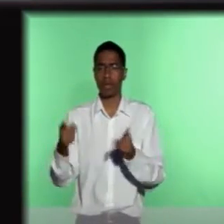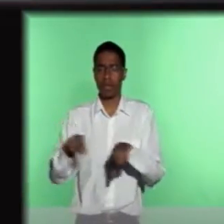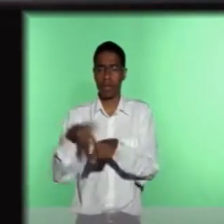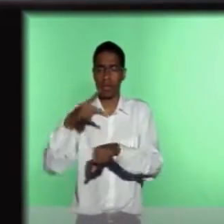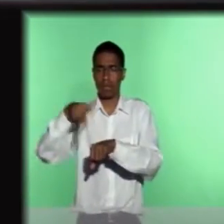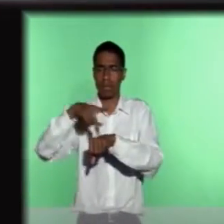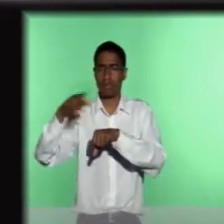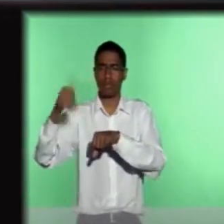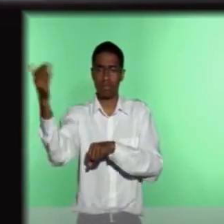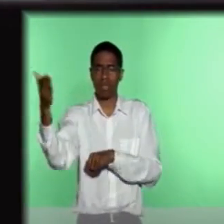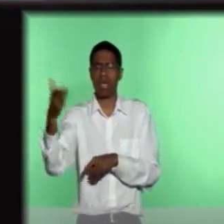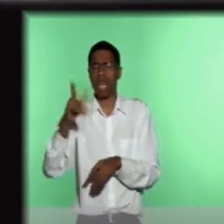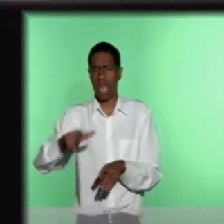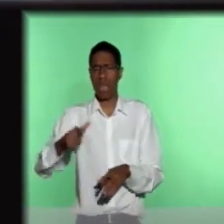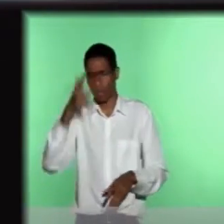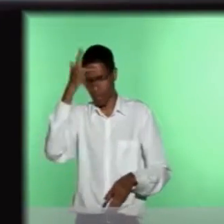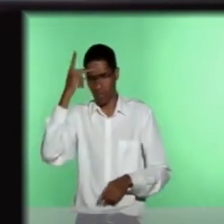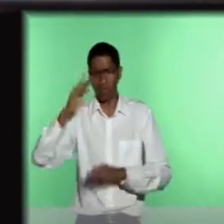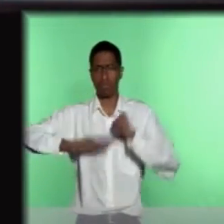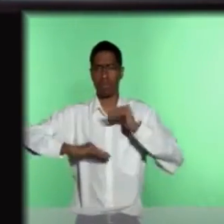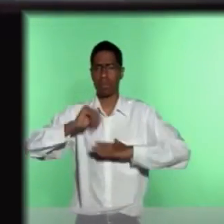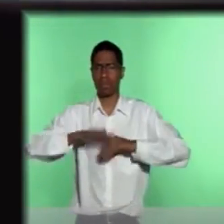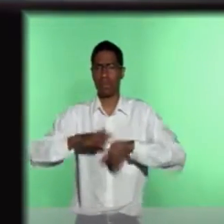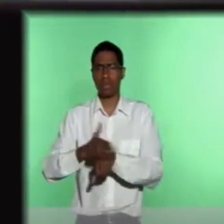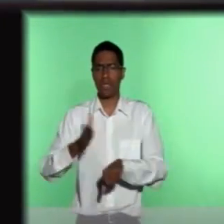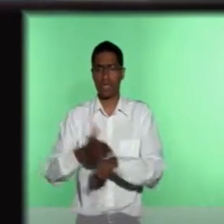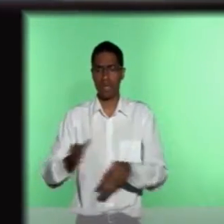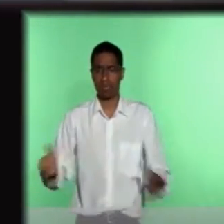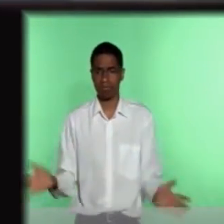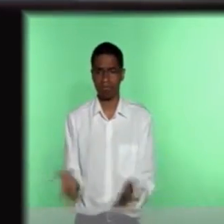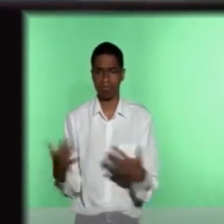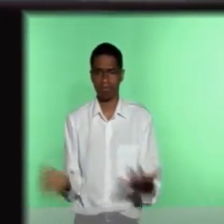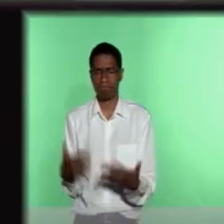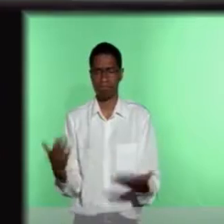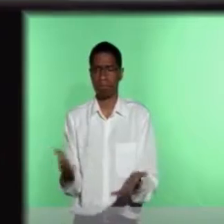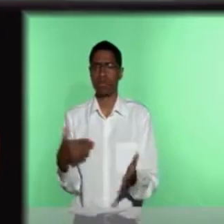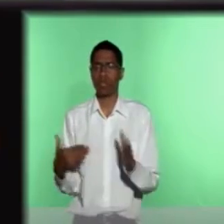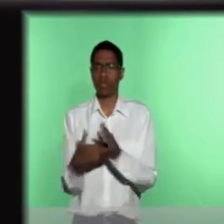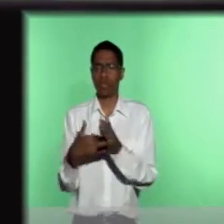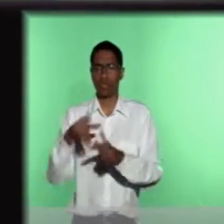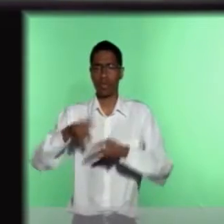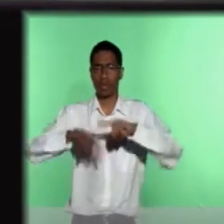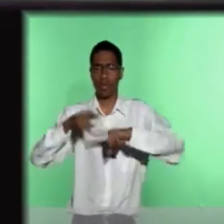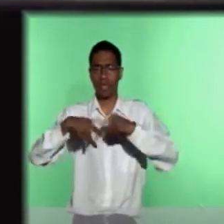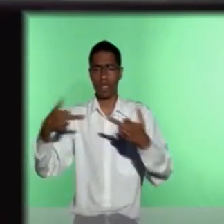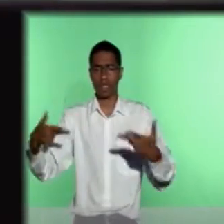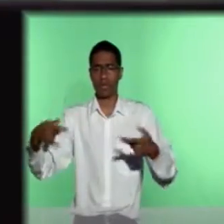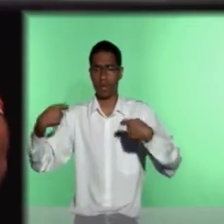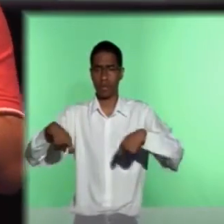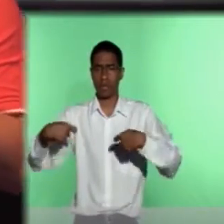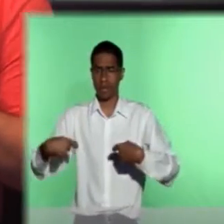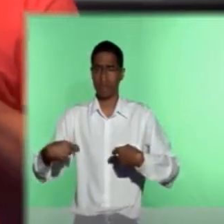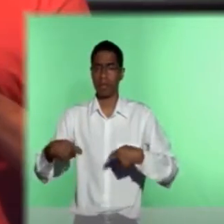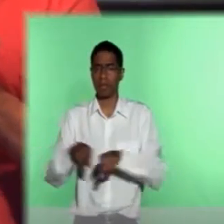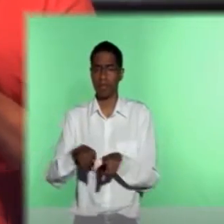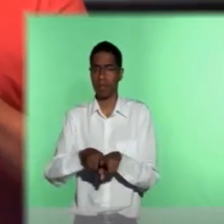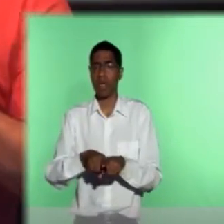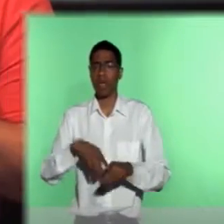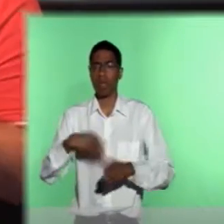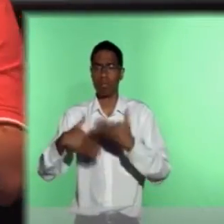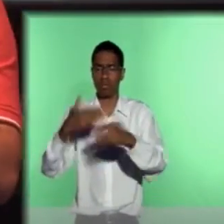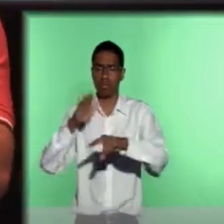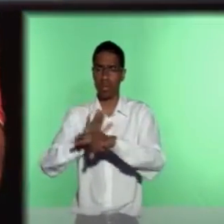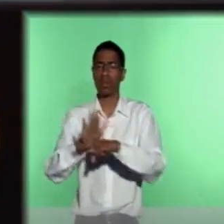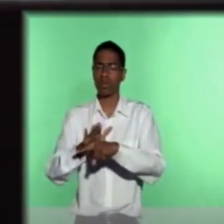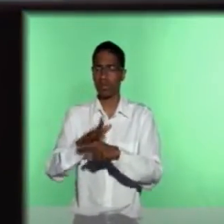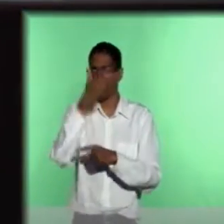Profissionais treinados, motivados e com o suporte necessário. Em outras palavras, é a nossa agenda de valorização docente,